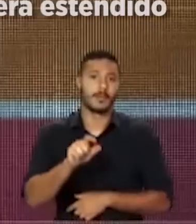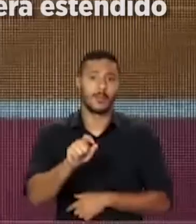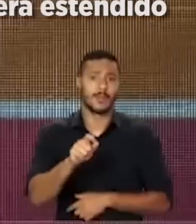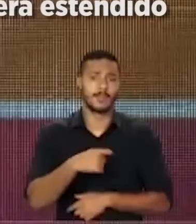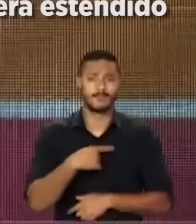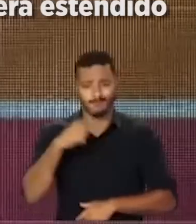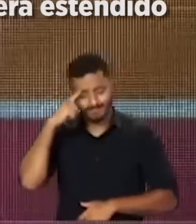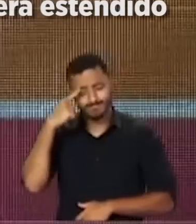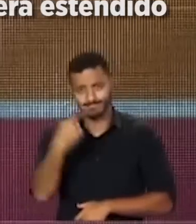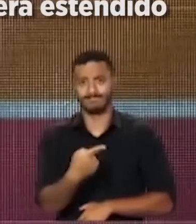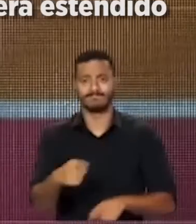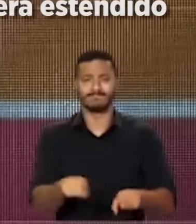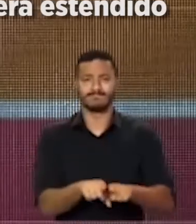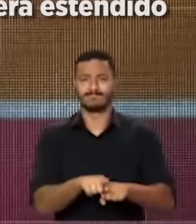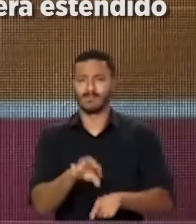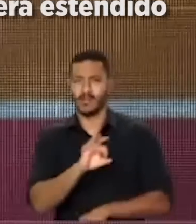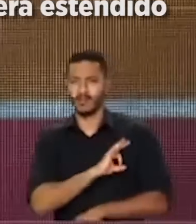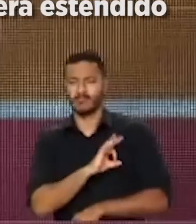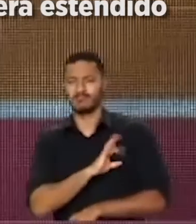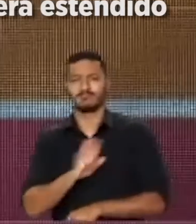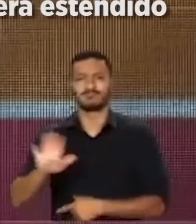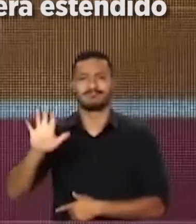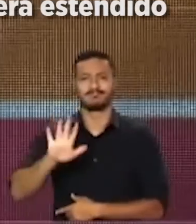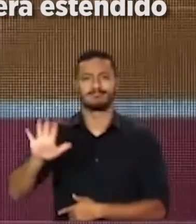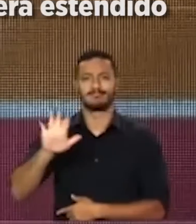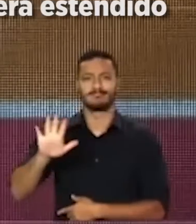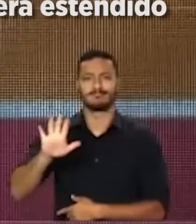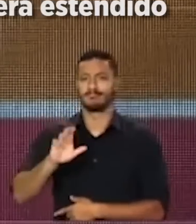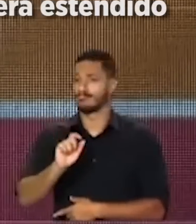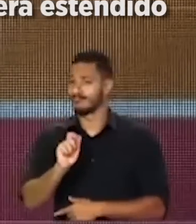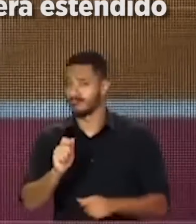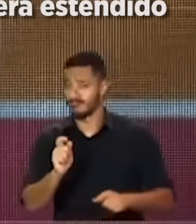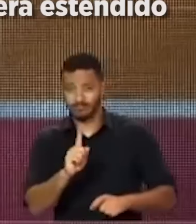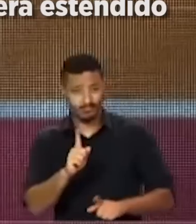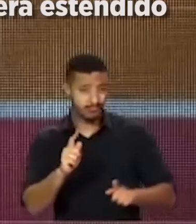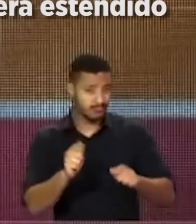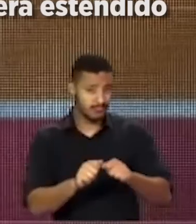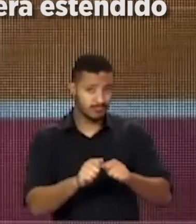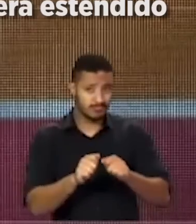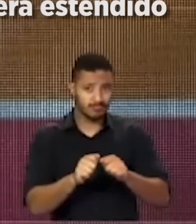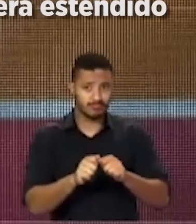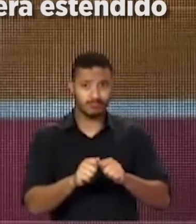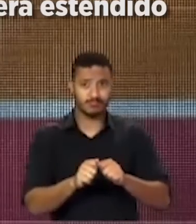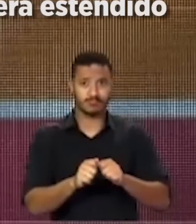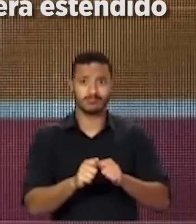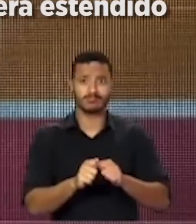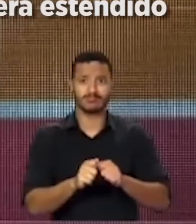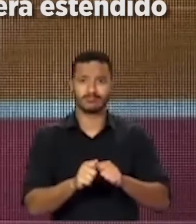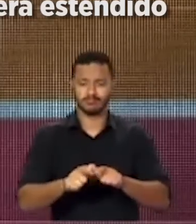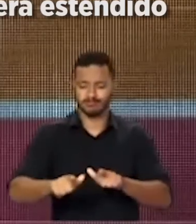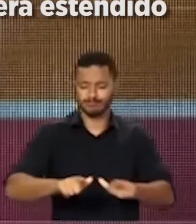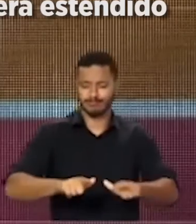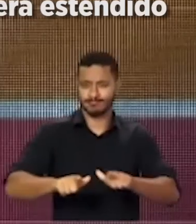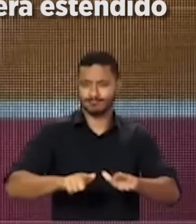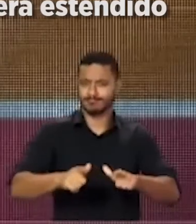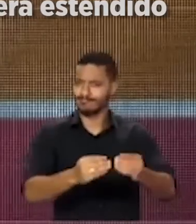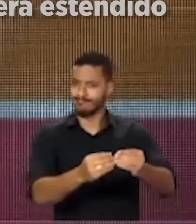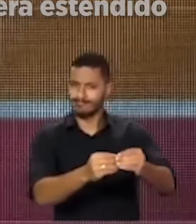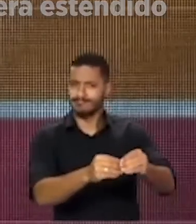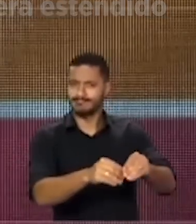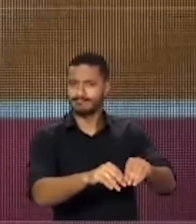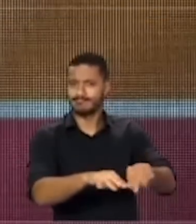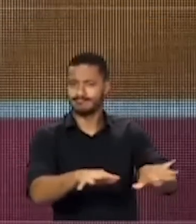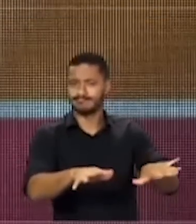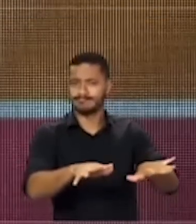foi determinado à Polícia Rodoviária Federal que não fizesse operações que